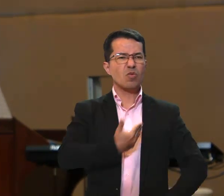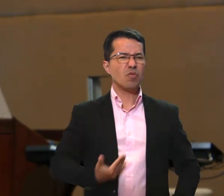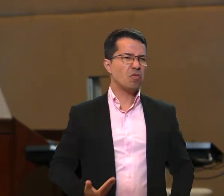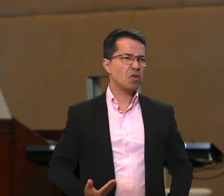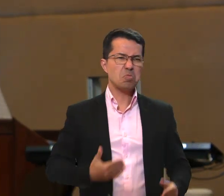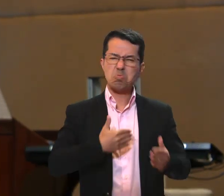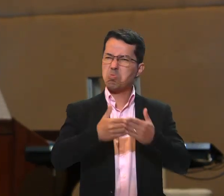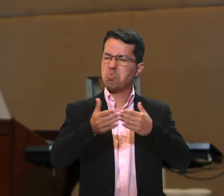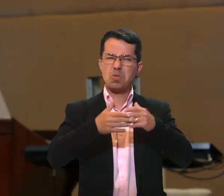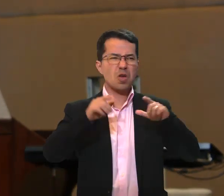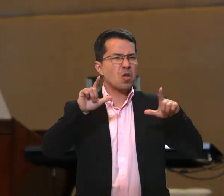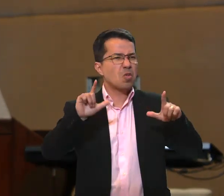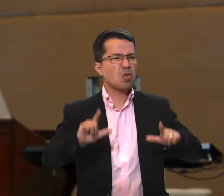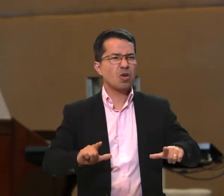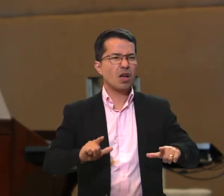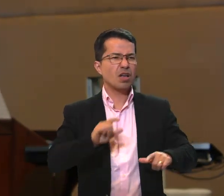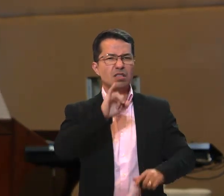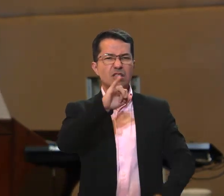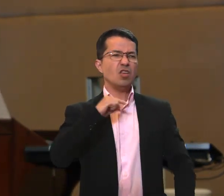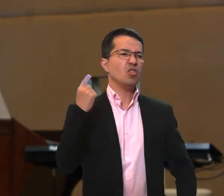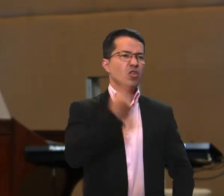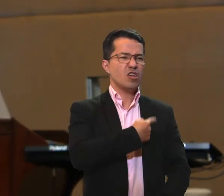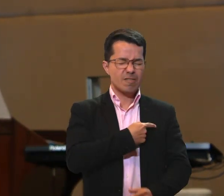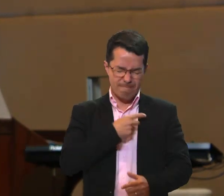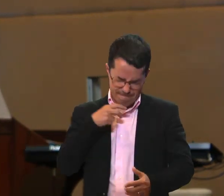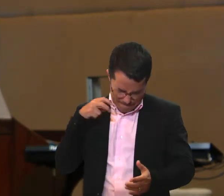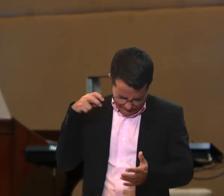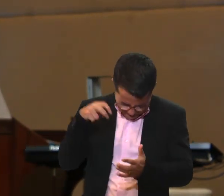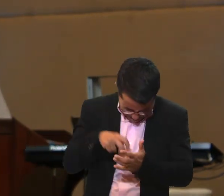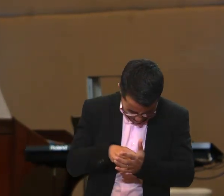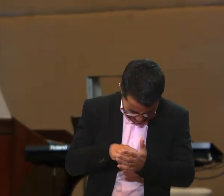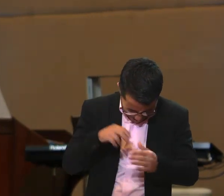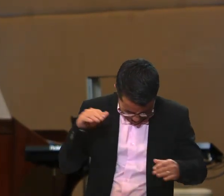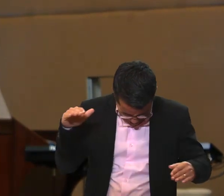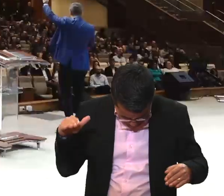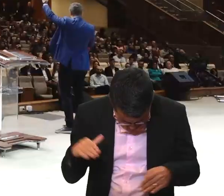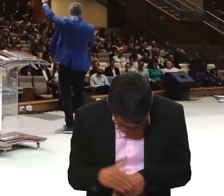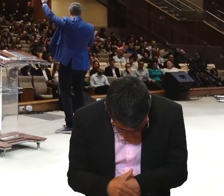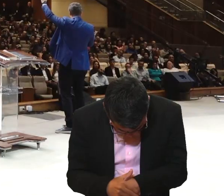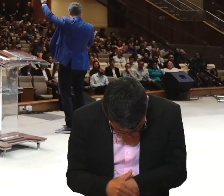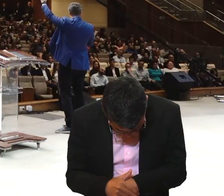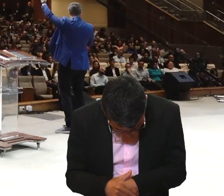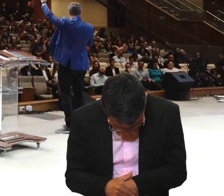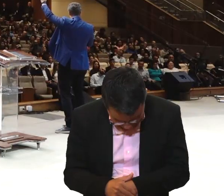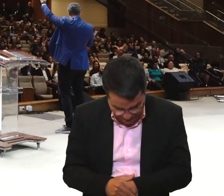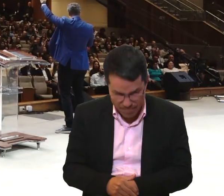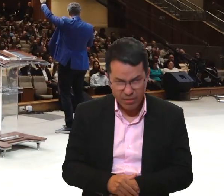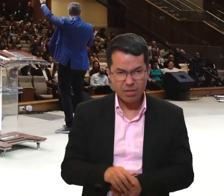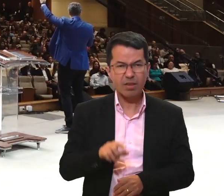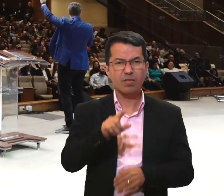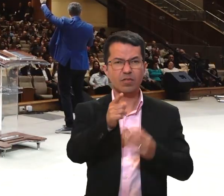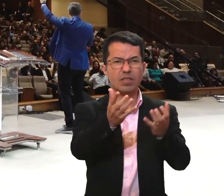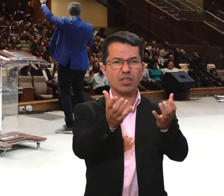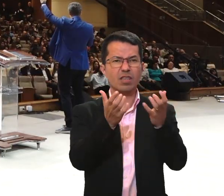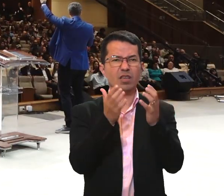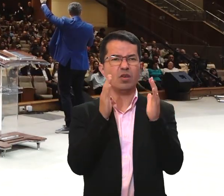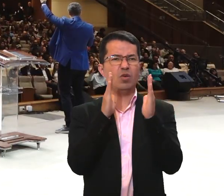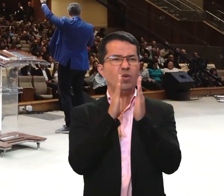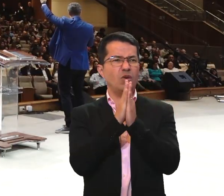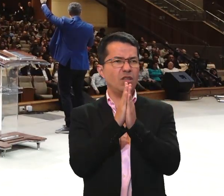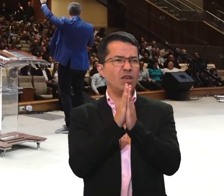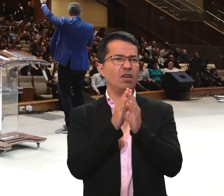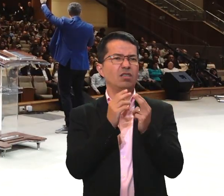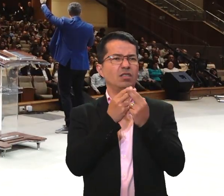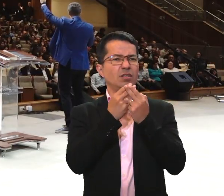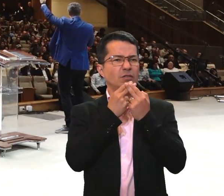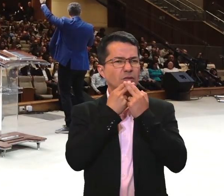se humilhar. Quantos querem orar, jejuar, chorar